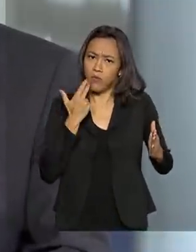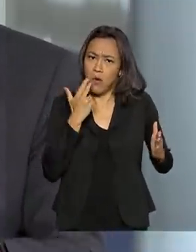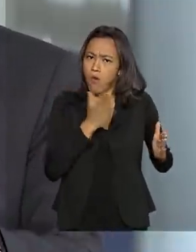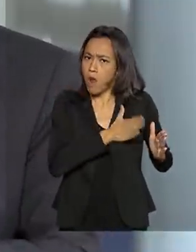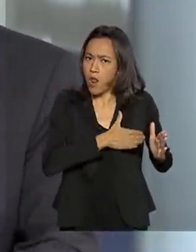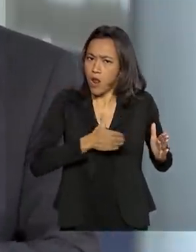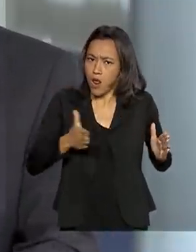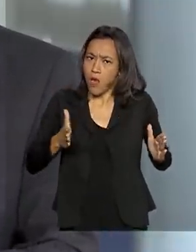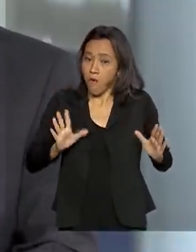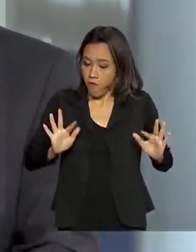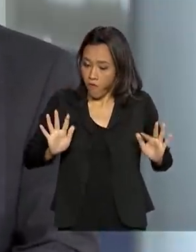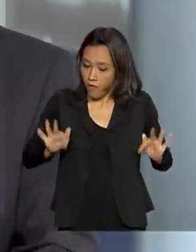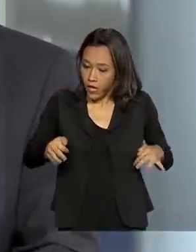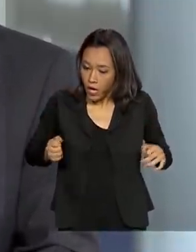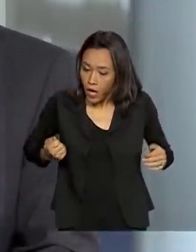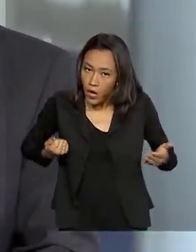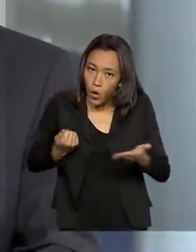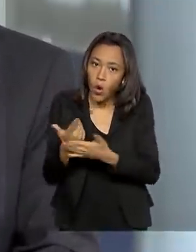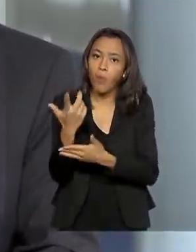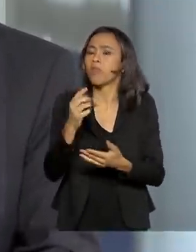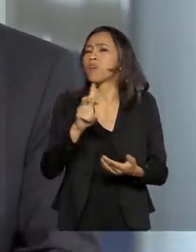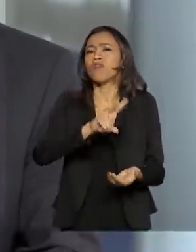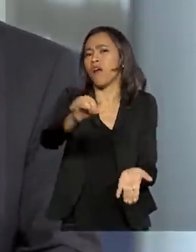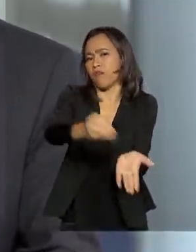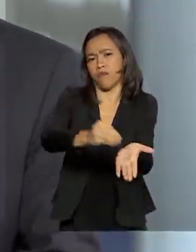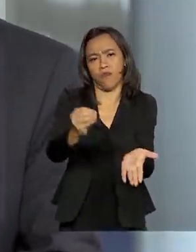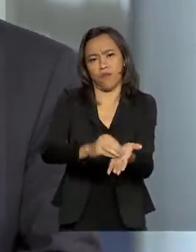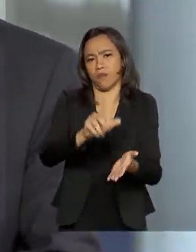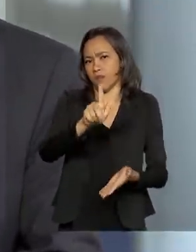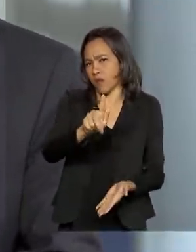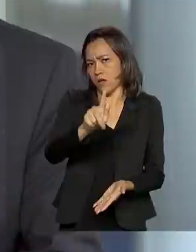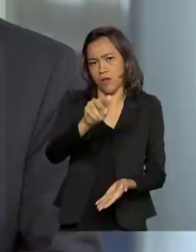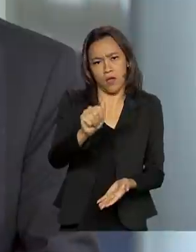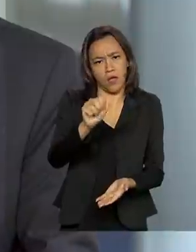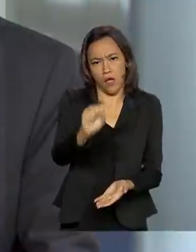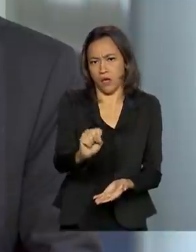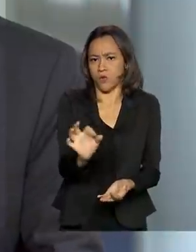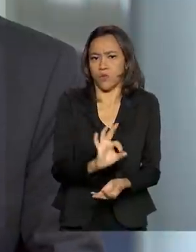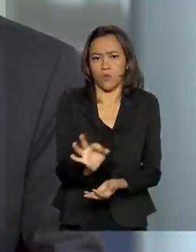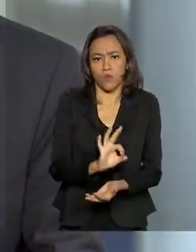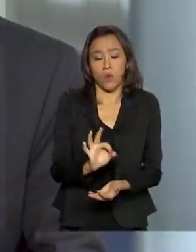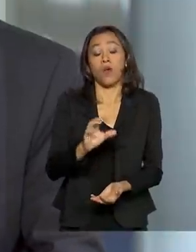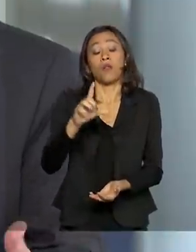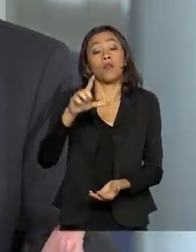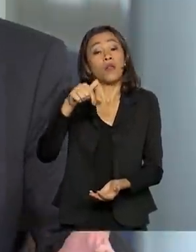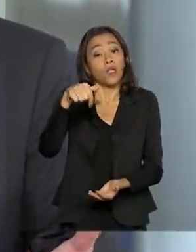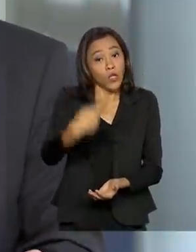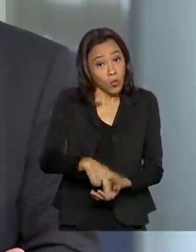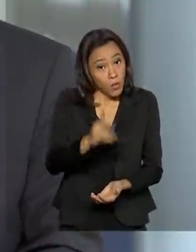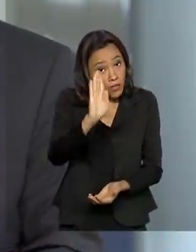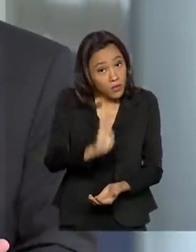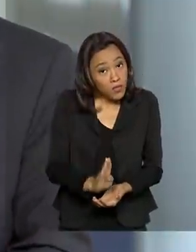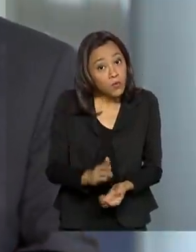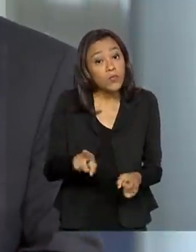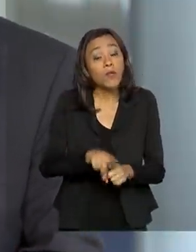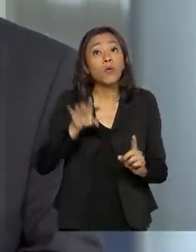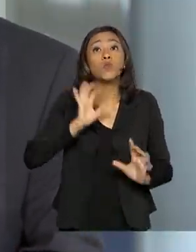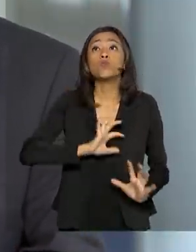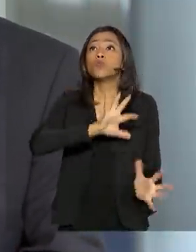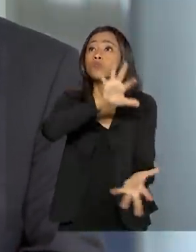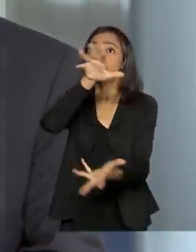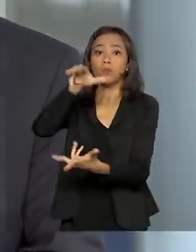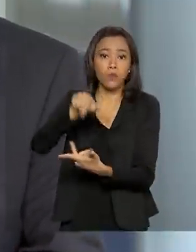garantimos que não vai haver falta de gás. Há oferta, não só no Brasil, mas no mundo todo do